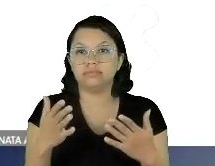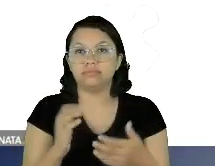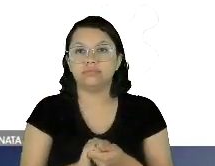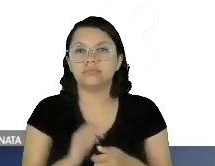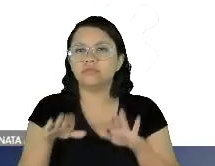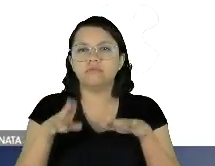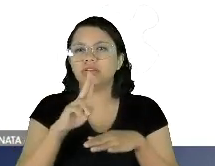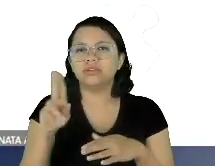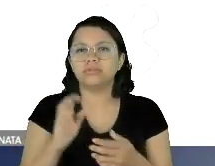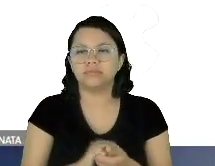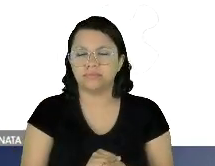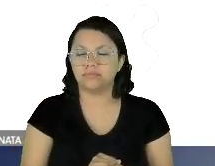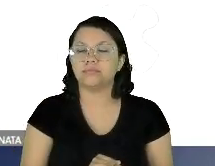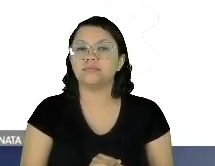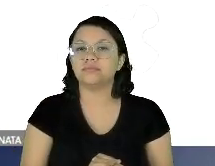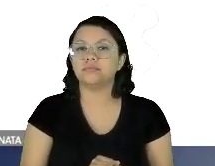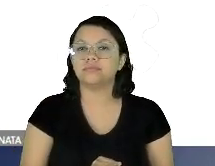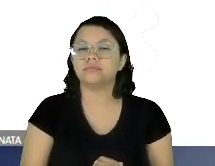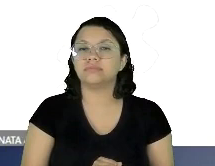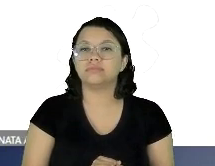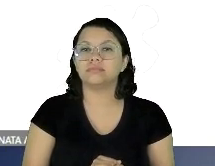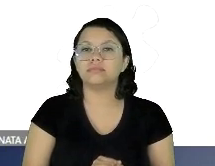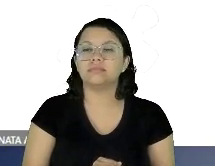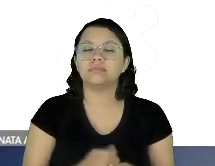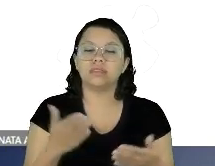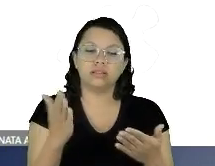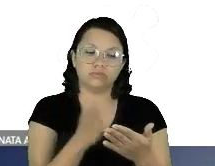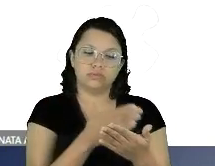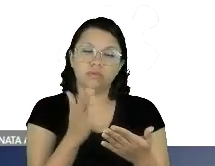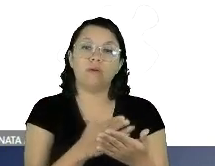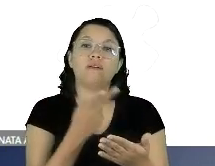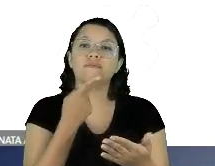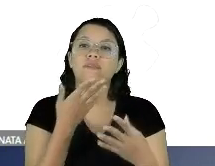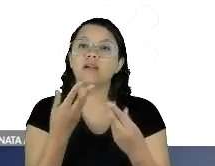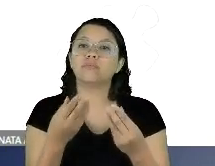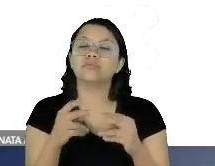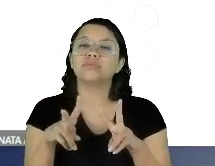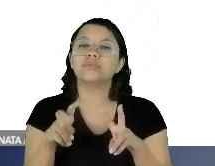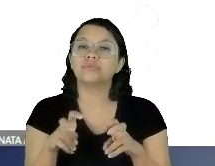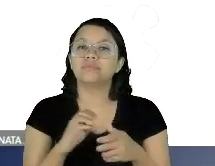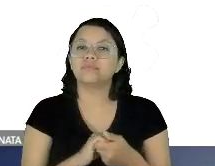A Peggy Ornstein, ela fala muito no livro dela sobre a questão